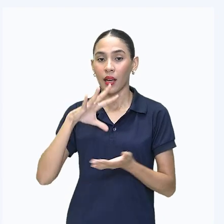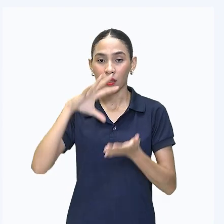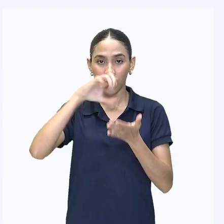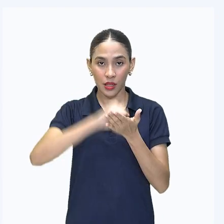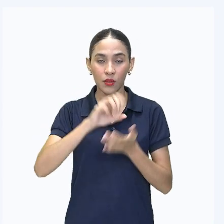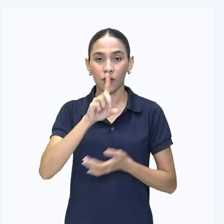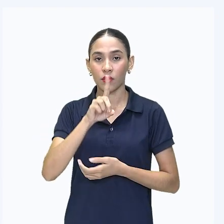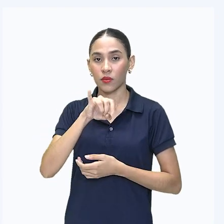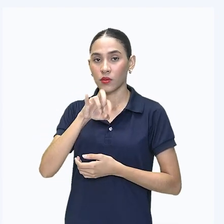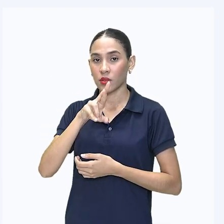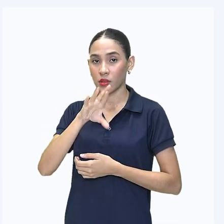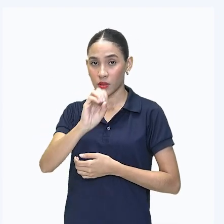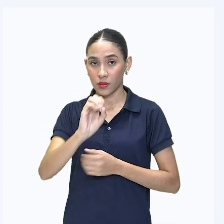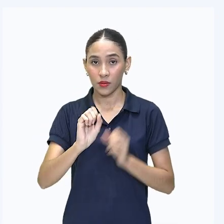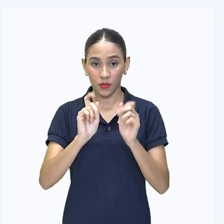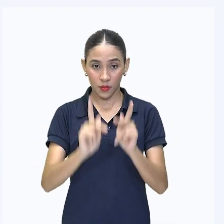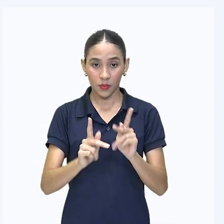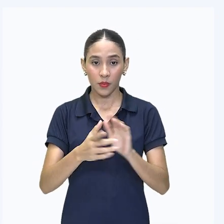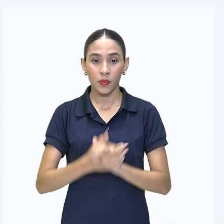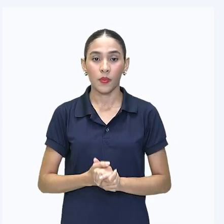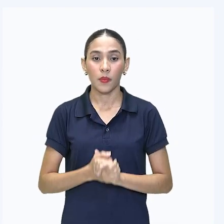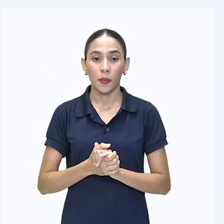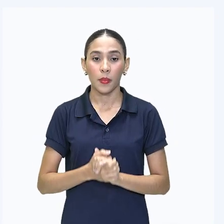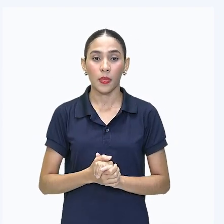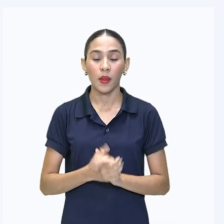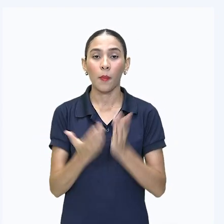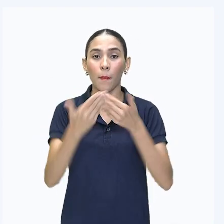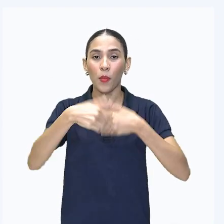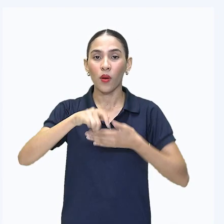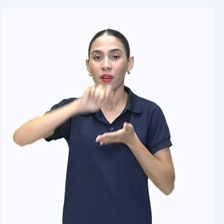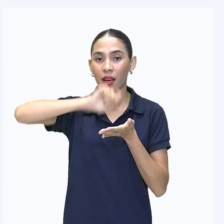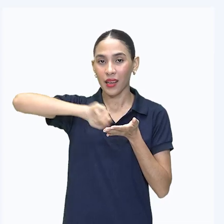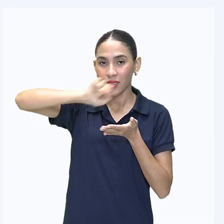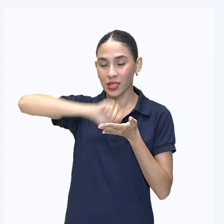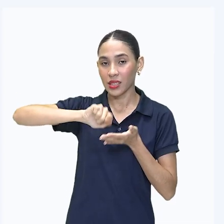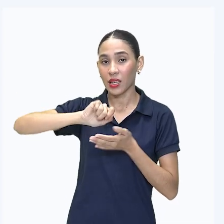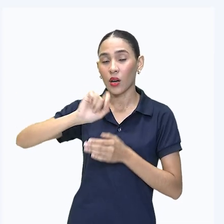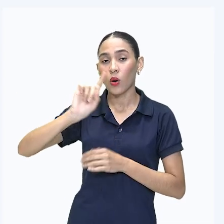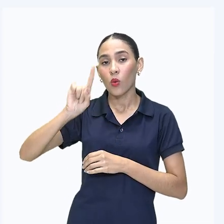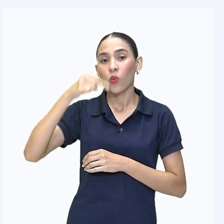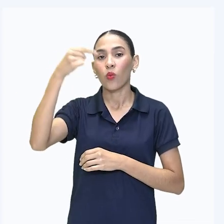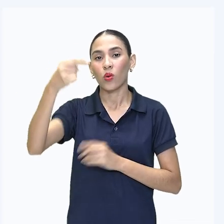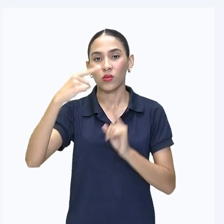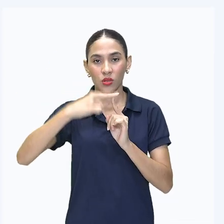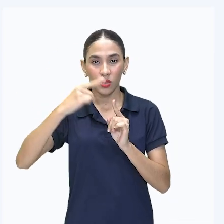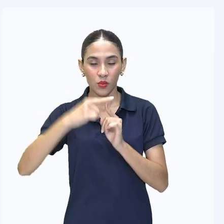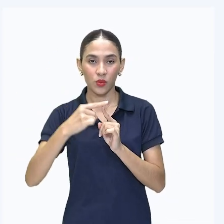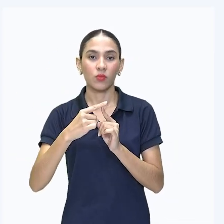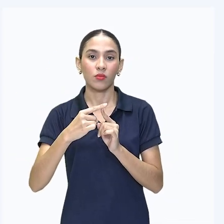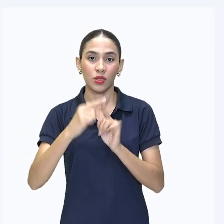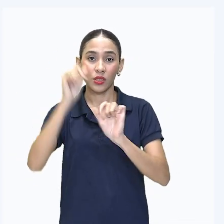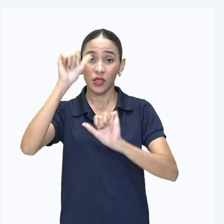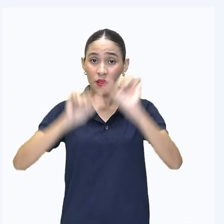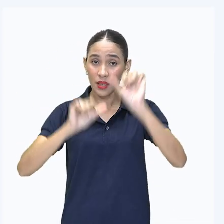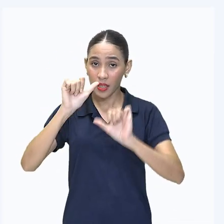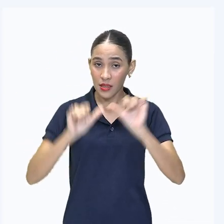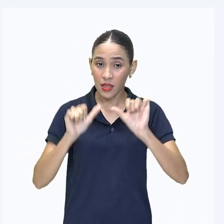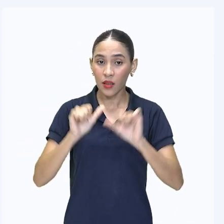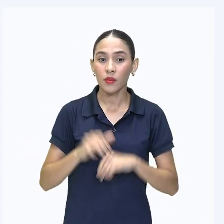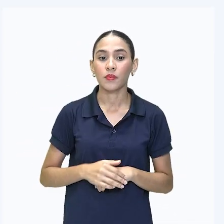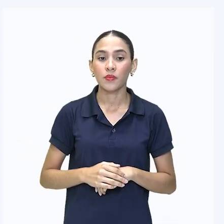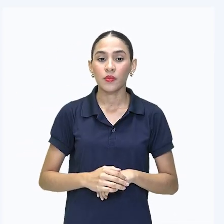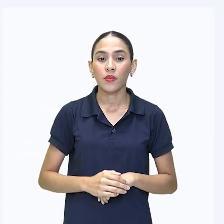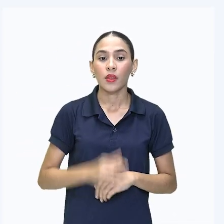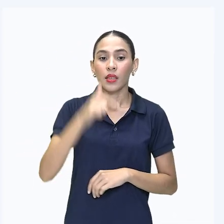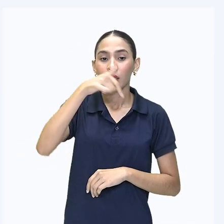ser cadastrada no diário, tá bom? Na prova escrita, que é o outro tipo de avaliação que é feita no CMEAN,